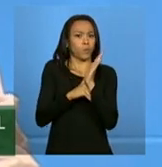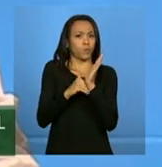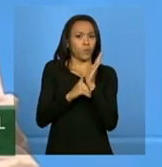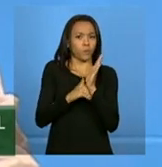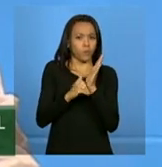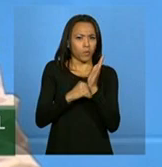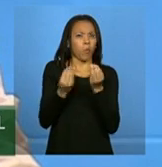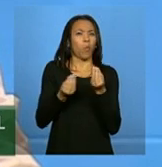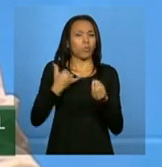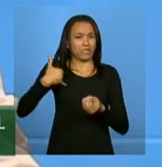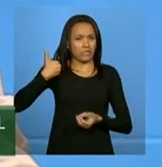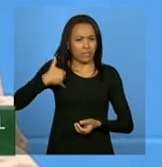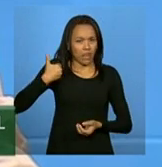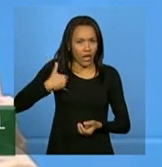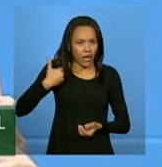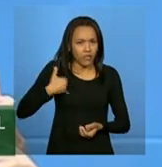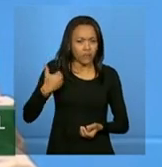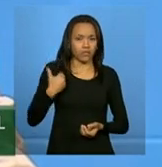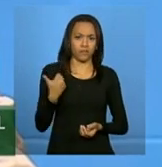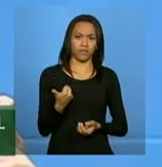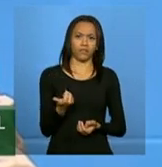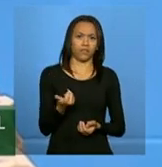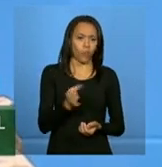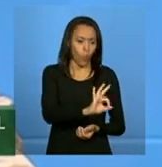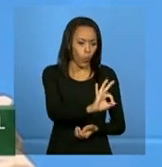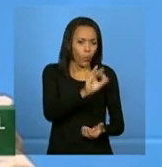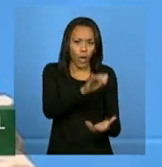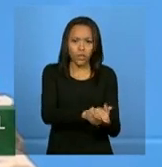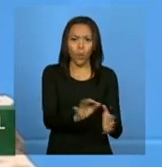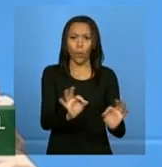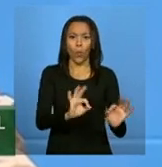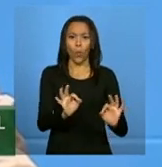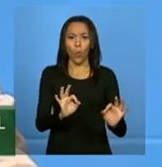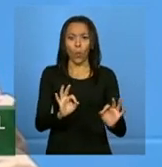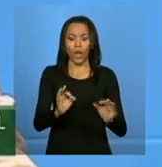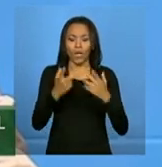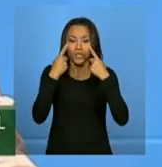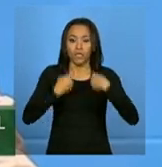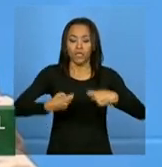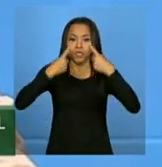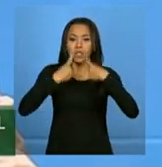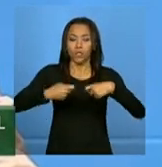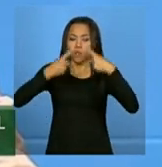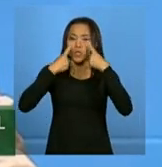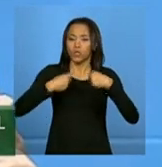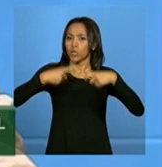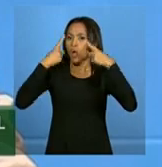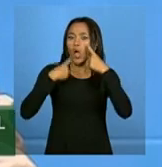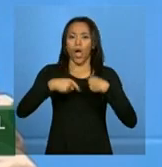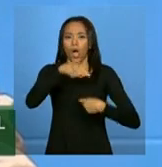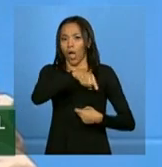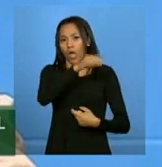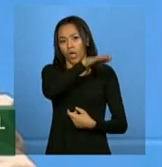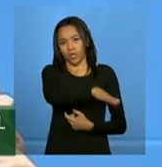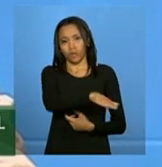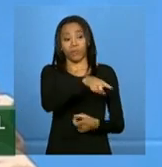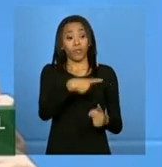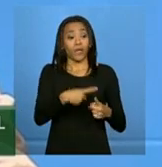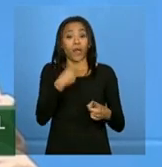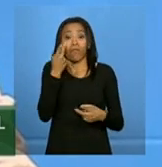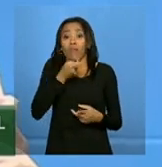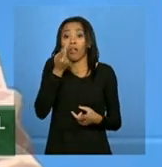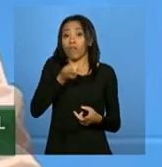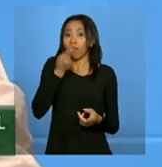engravidar numa idade tão tenra e sem casamento. Ela chorava porque ela